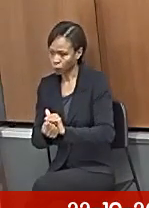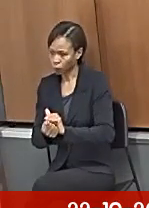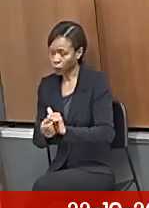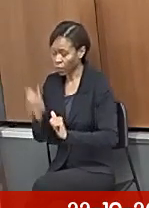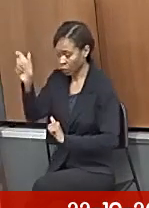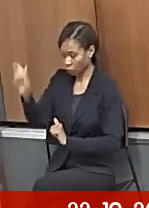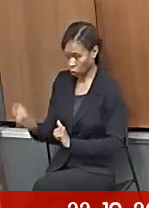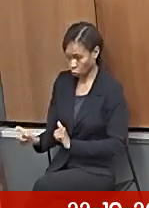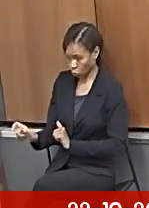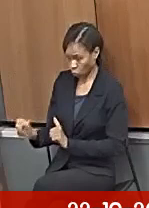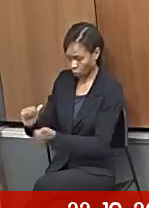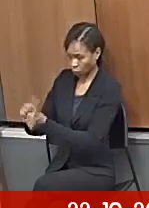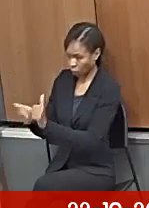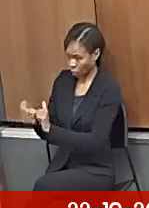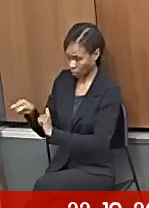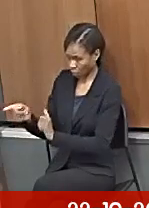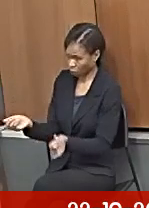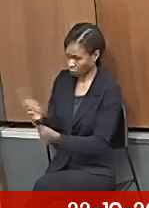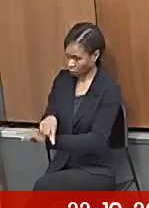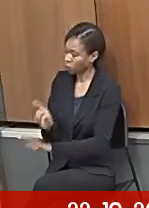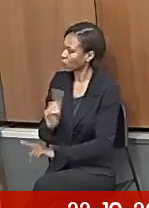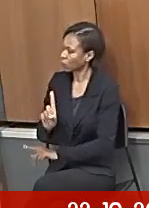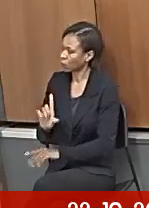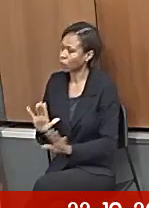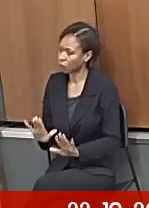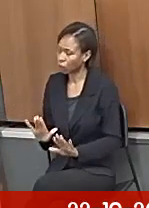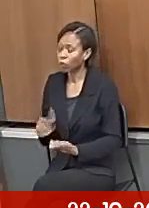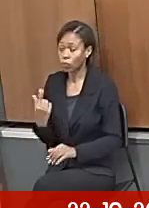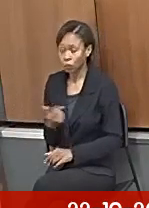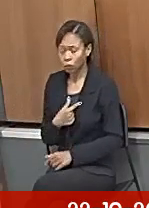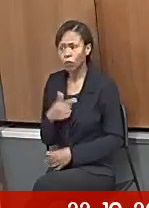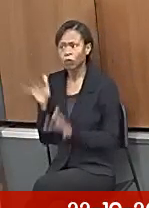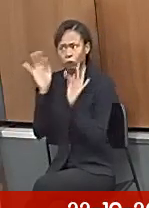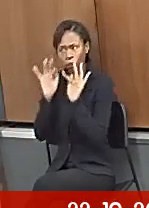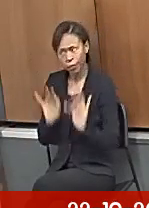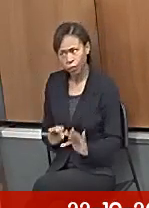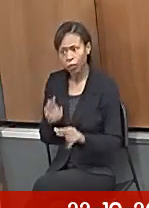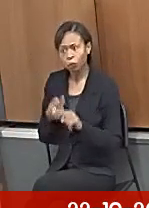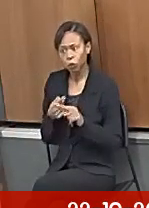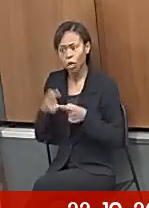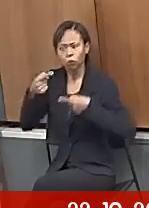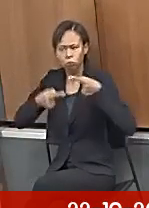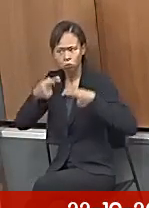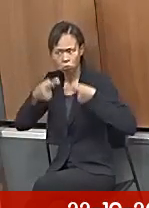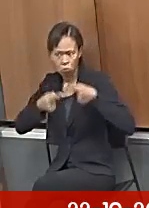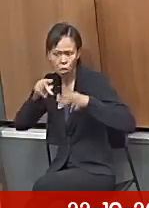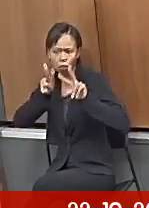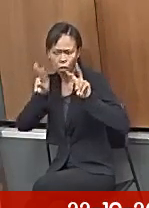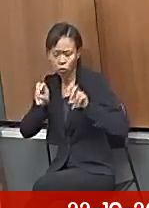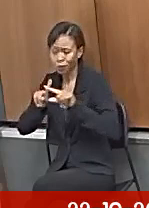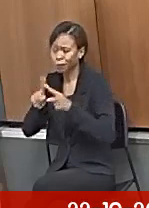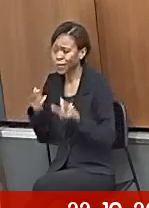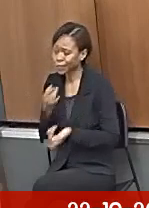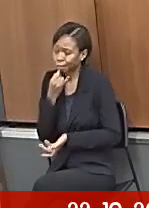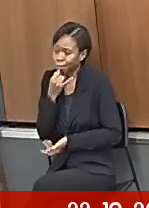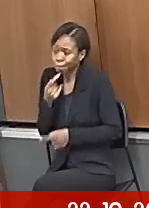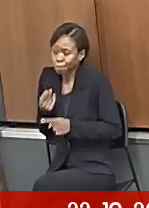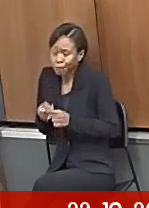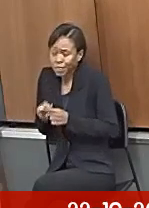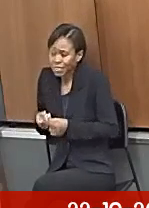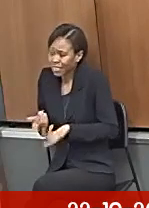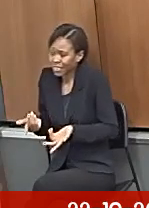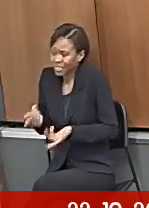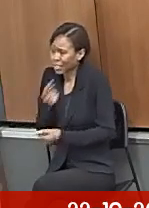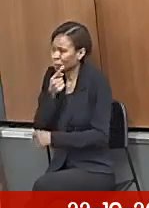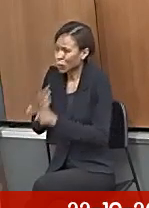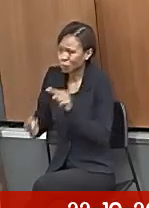a criança ao ambiente. Então, a gente fica feliz por ter estado discutindo e triste por estar havendo essa questão, que não deveria